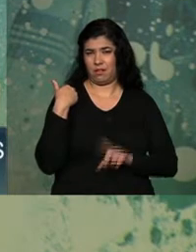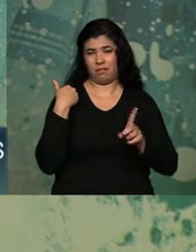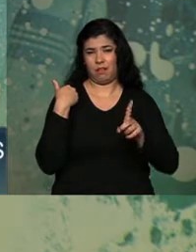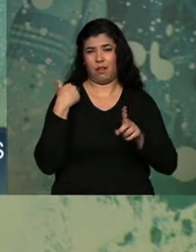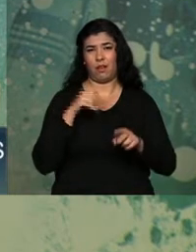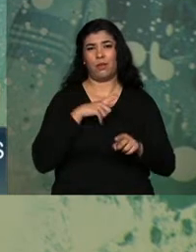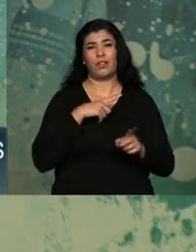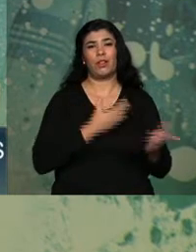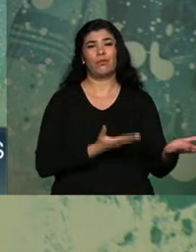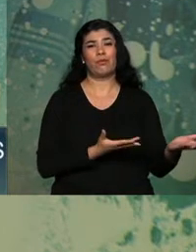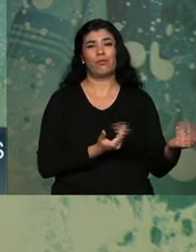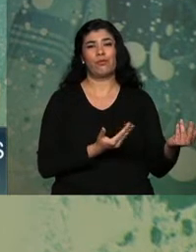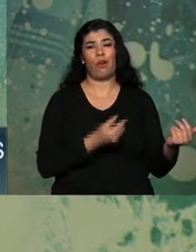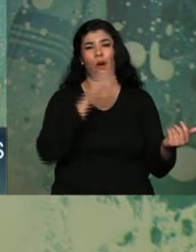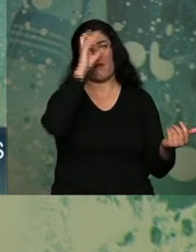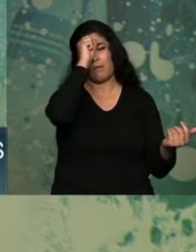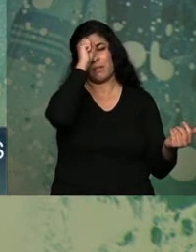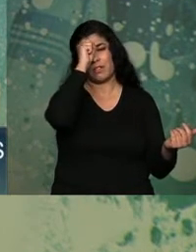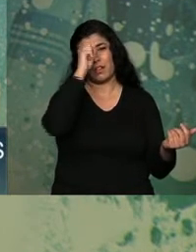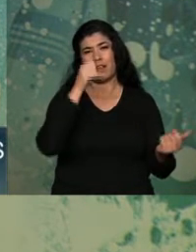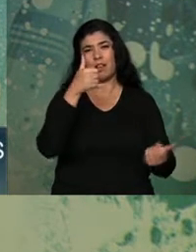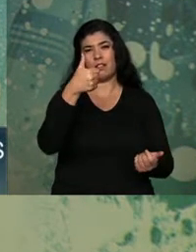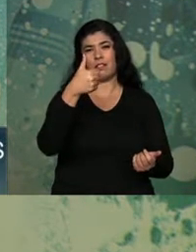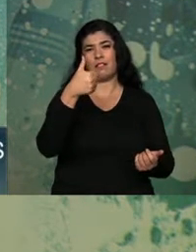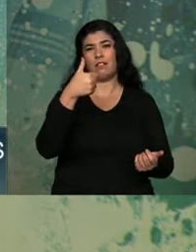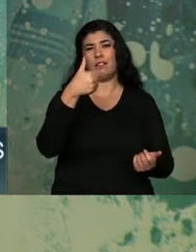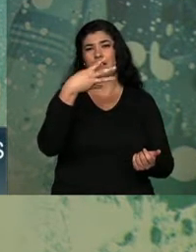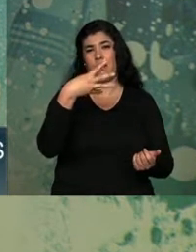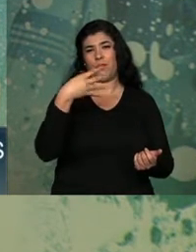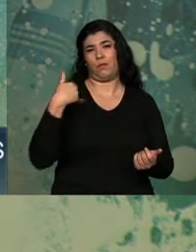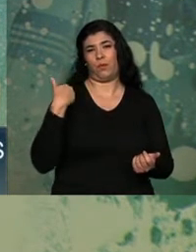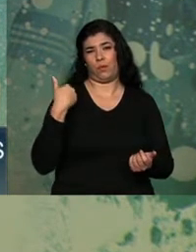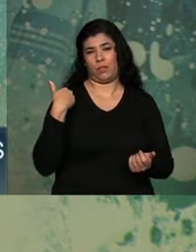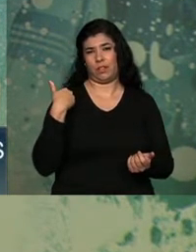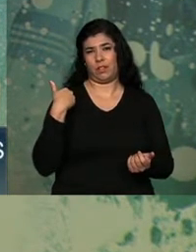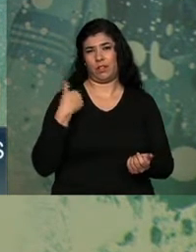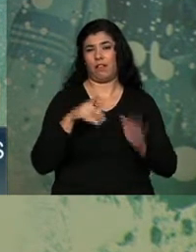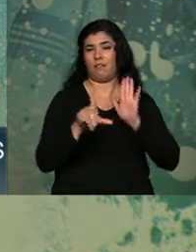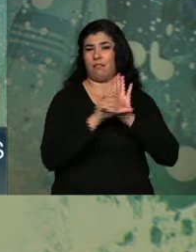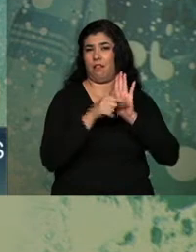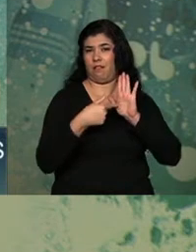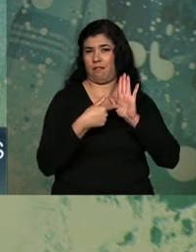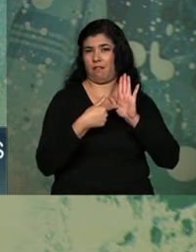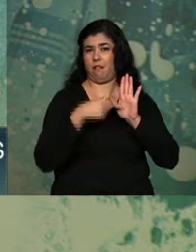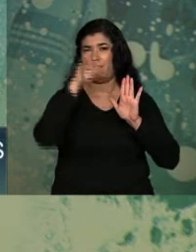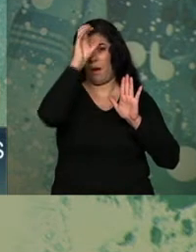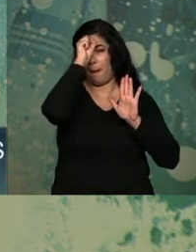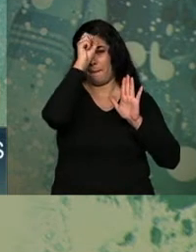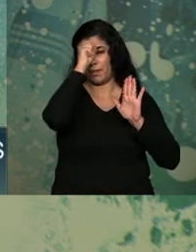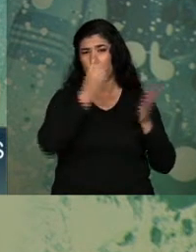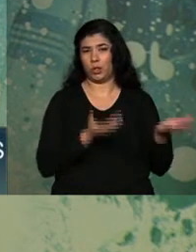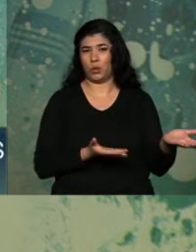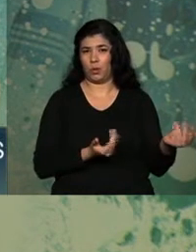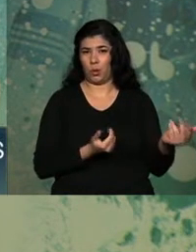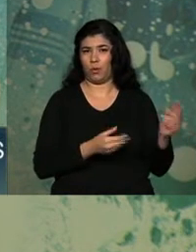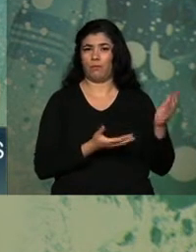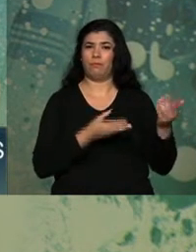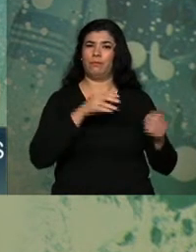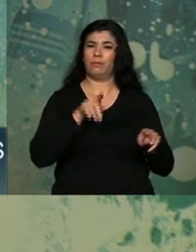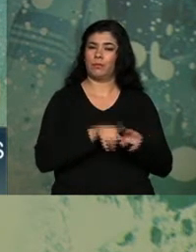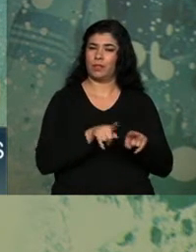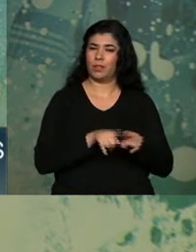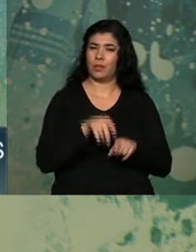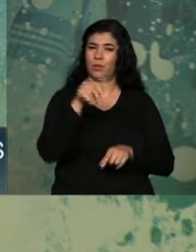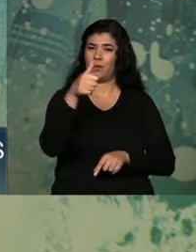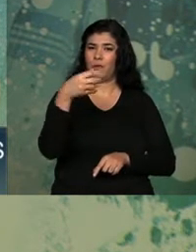a partir dos 14 anos. A lei do aprendiz foi feita muito mais pela